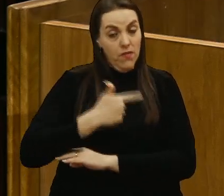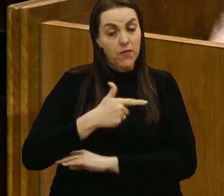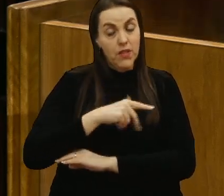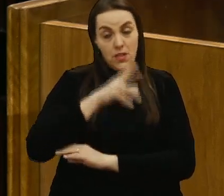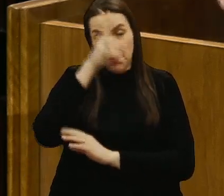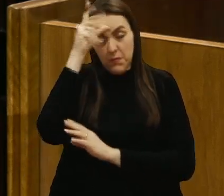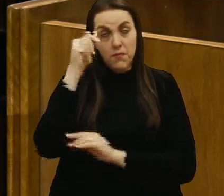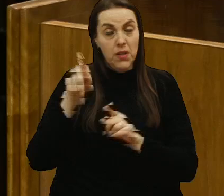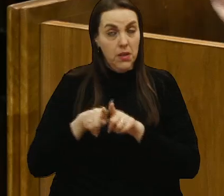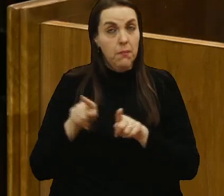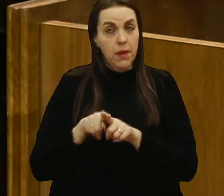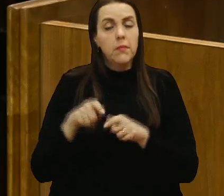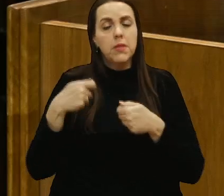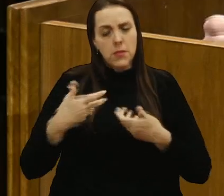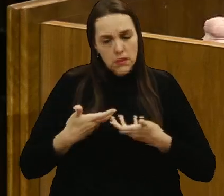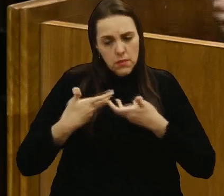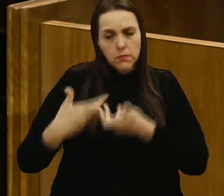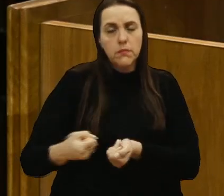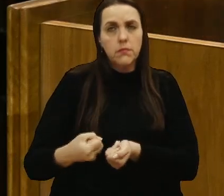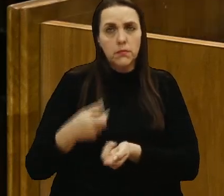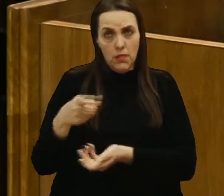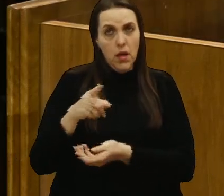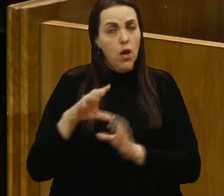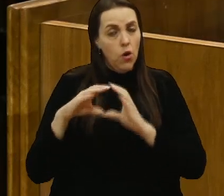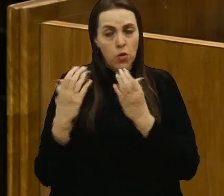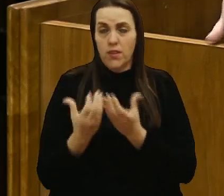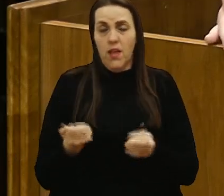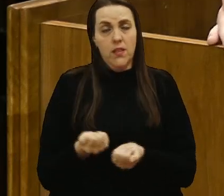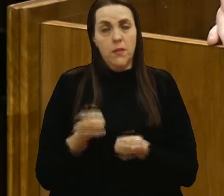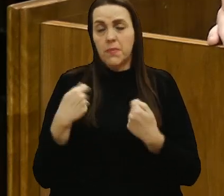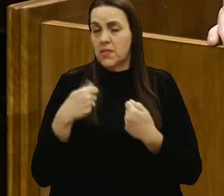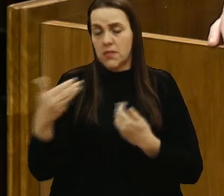comunidade. Tem que receber a comunidade. Nós...